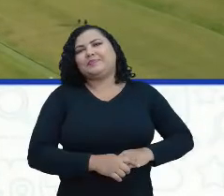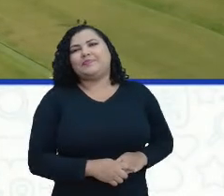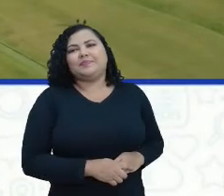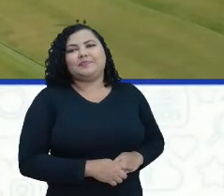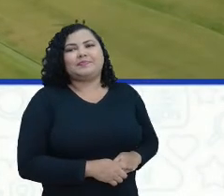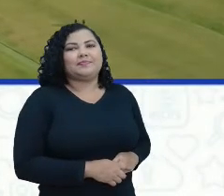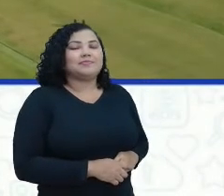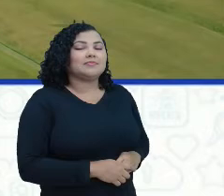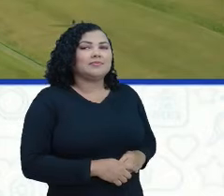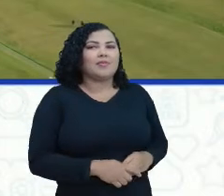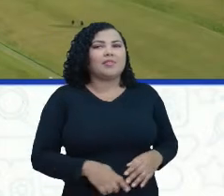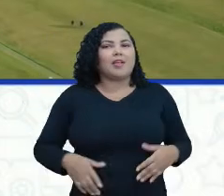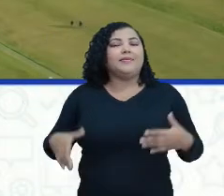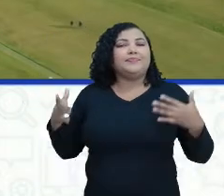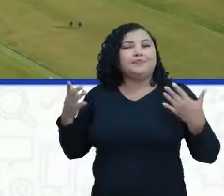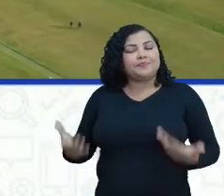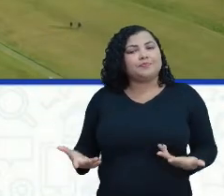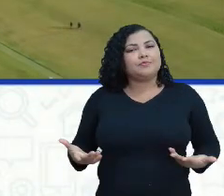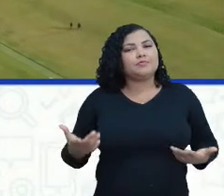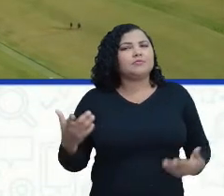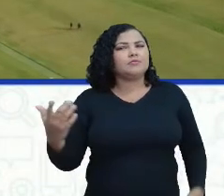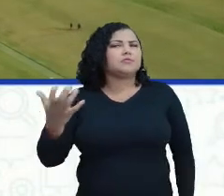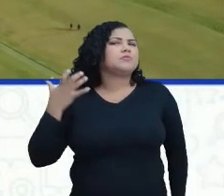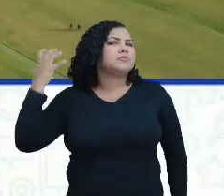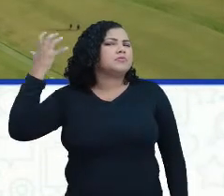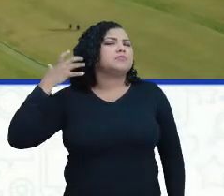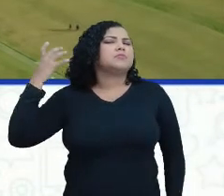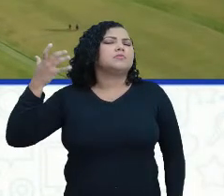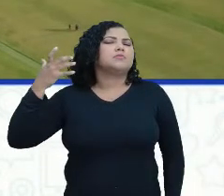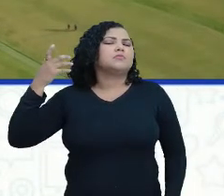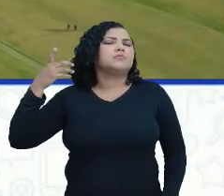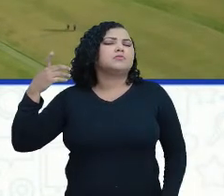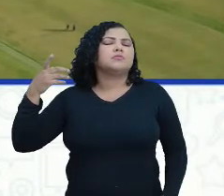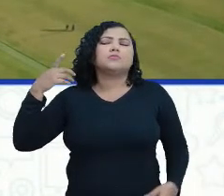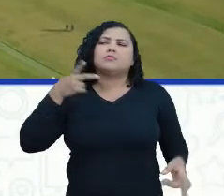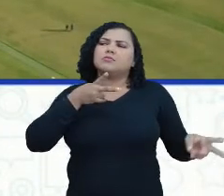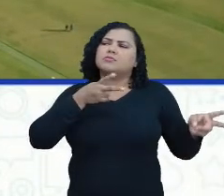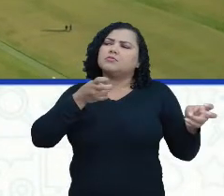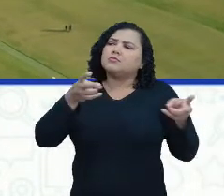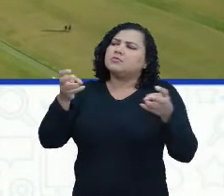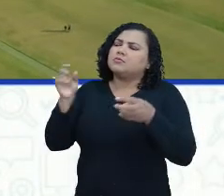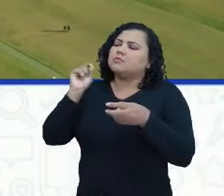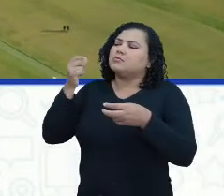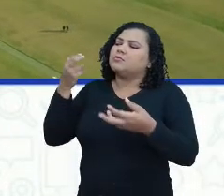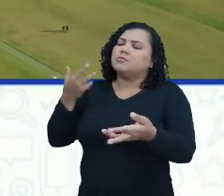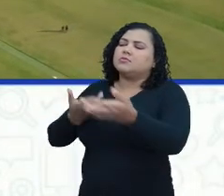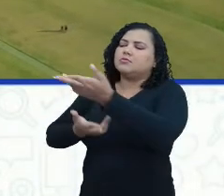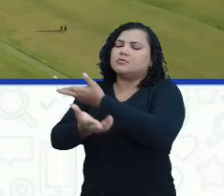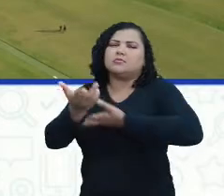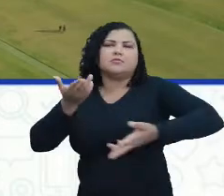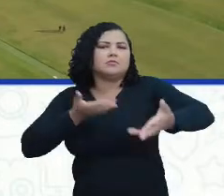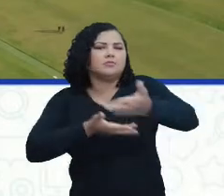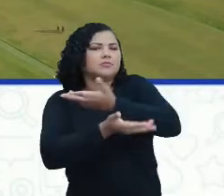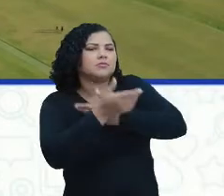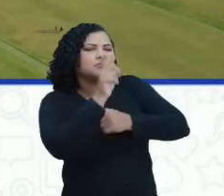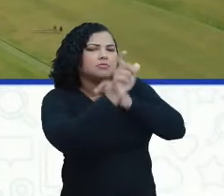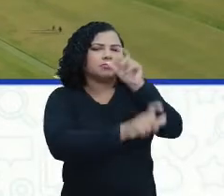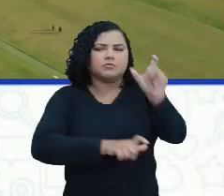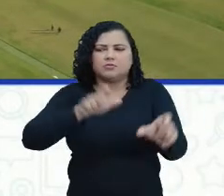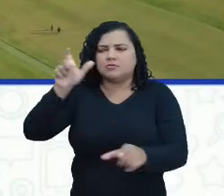o Schafer, ele diz que através dos sons nós podemos perceber, conhecer as relações entre os seres vivos,